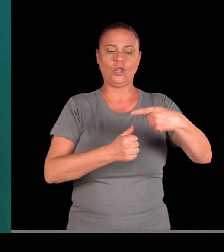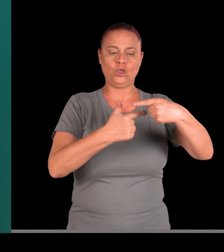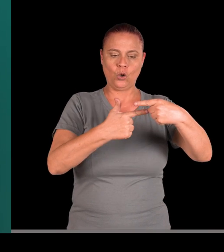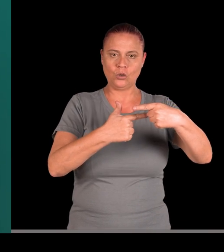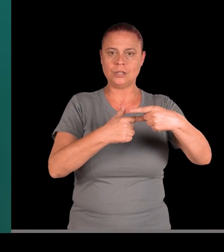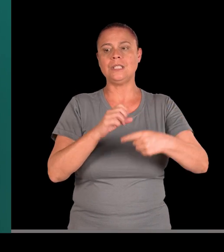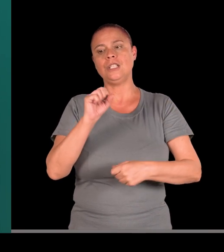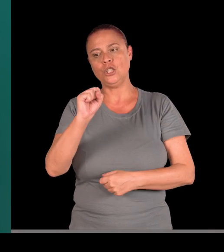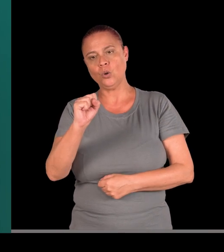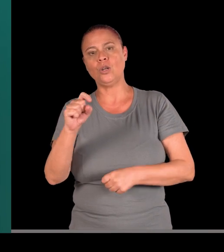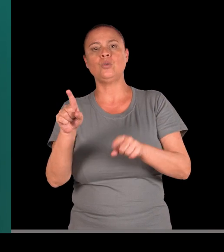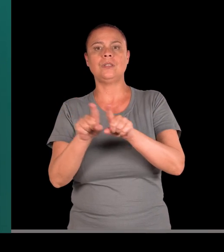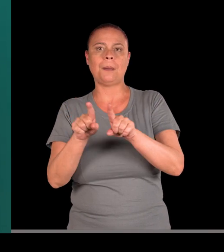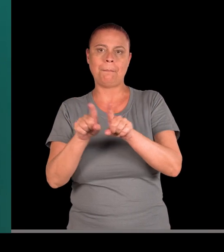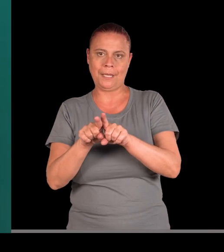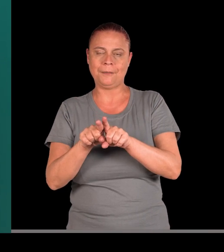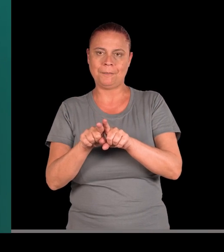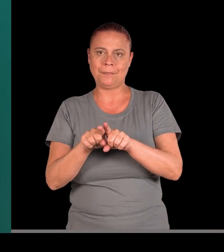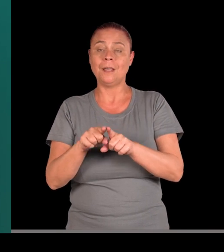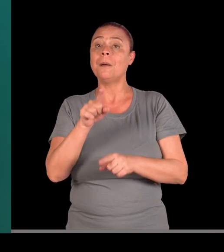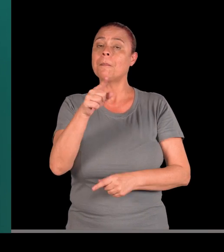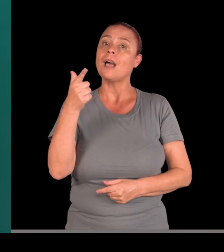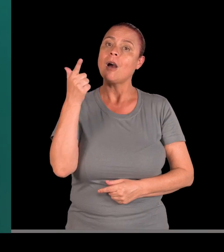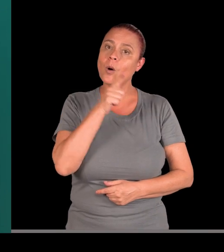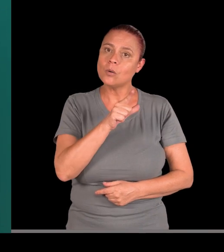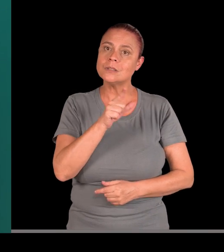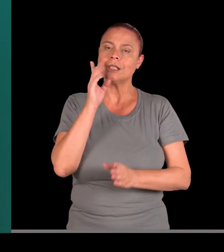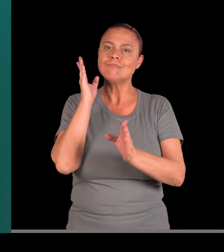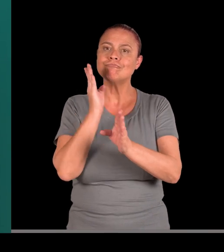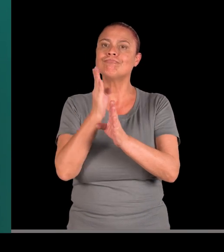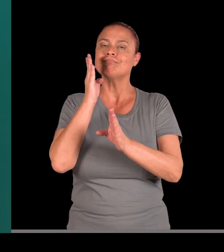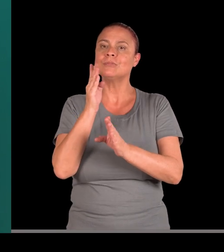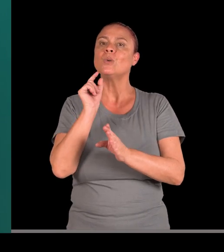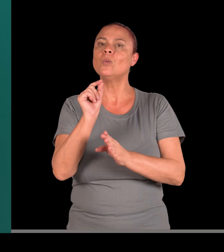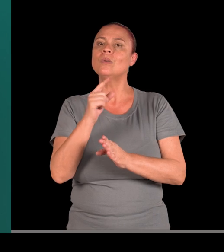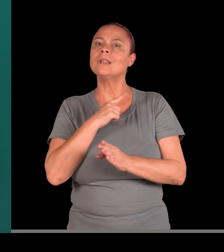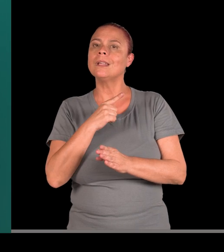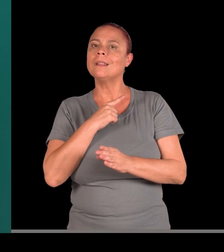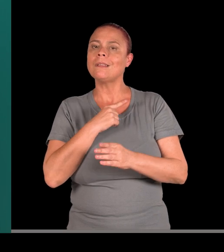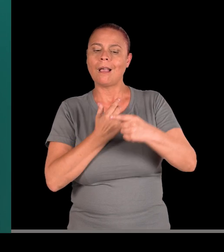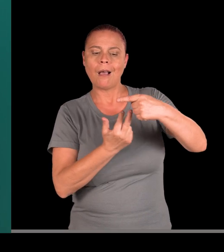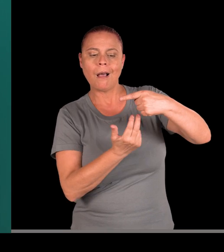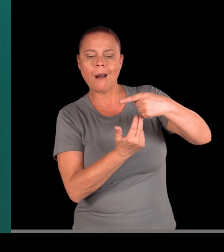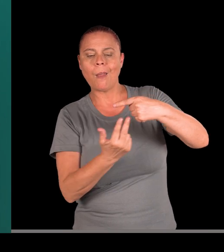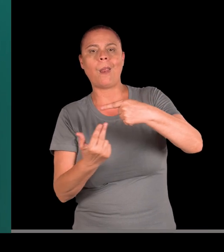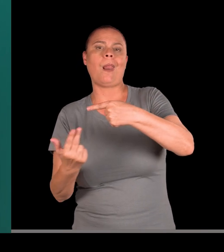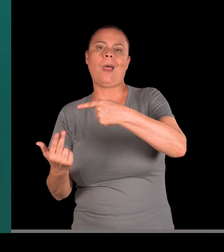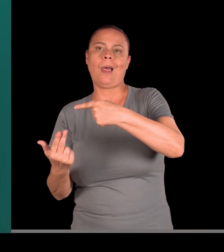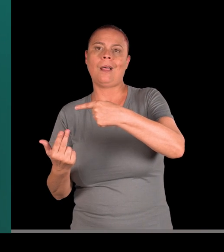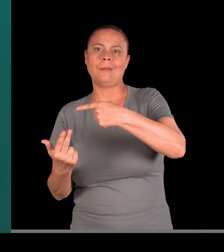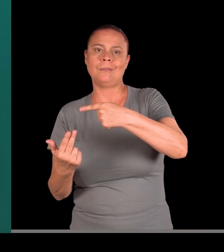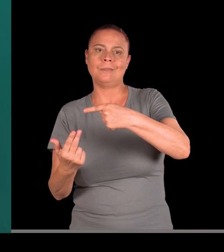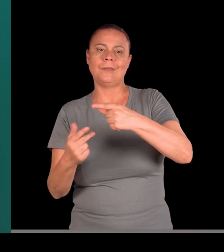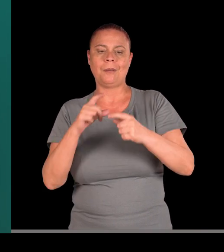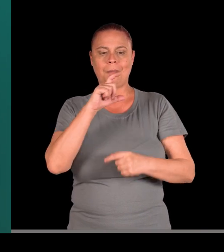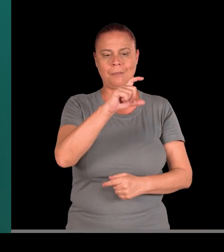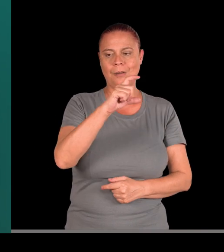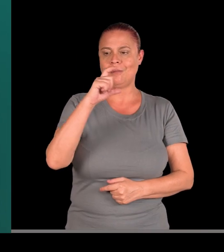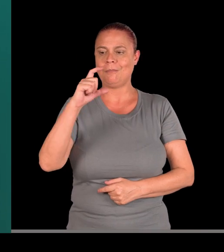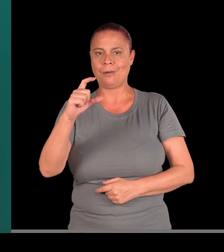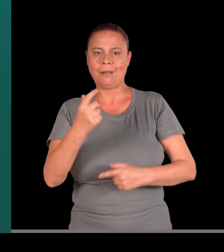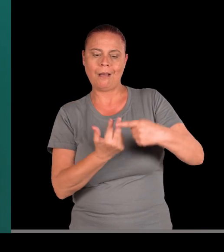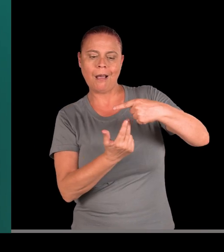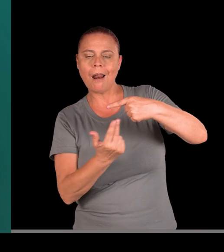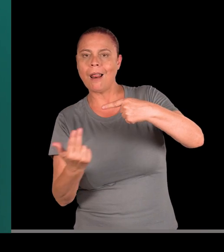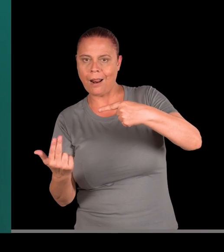MMC de 12 e 8 para encontrar um denominador que seja comum a